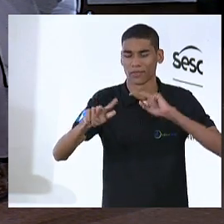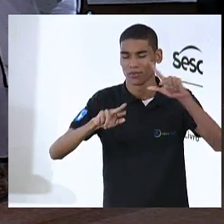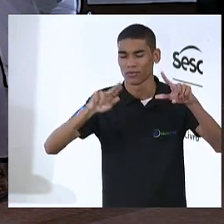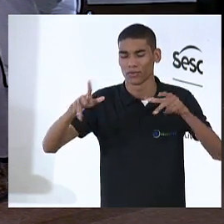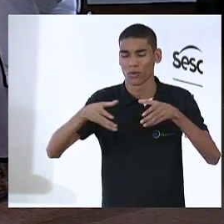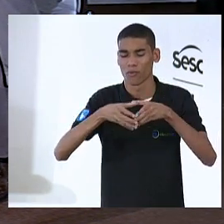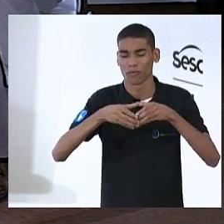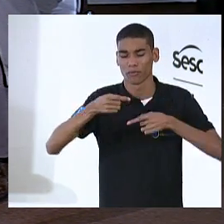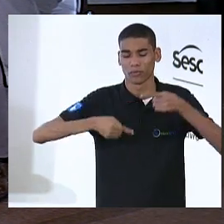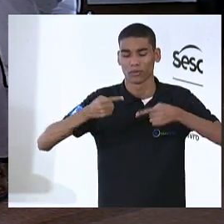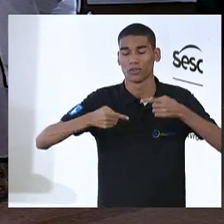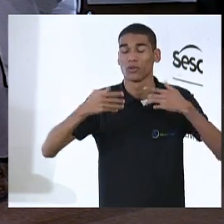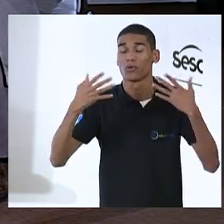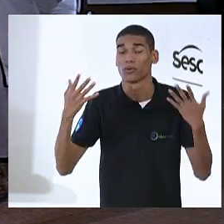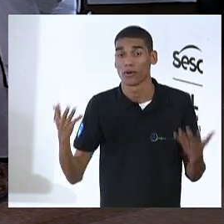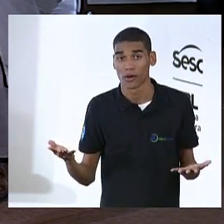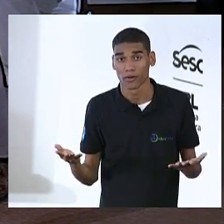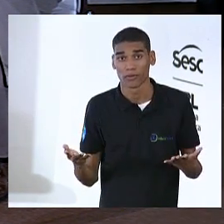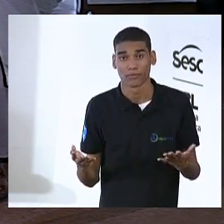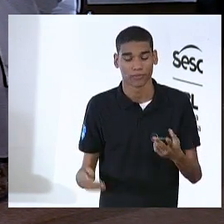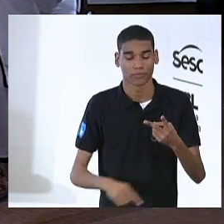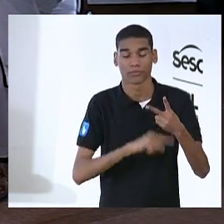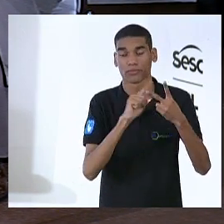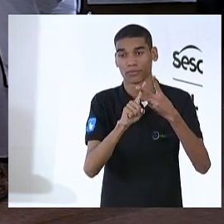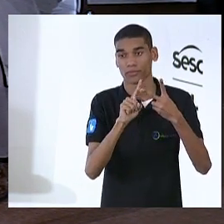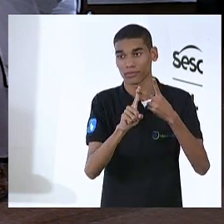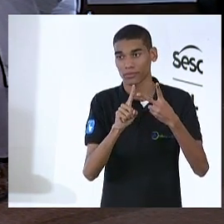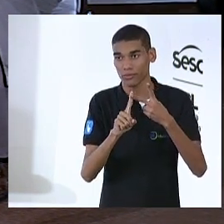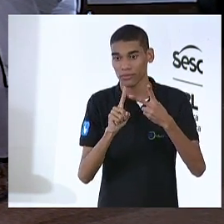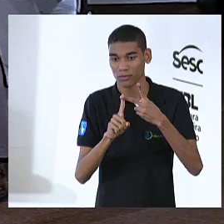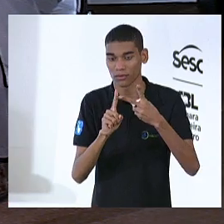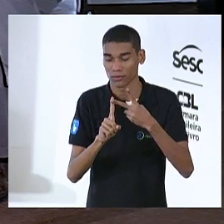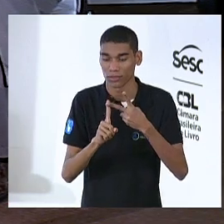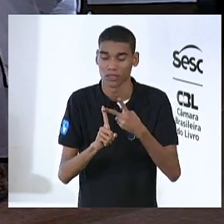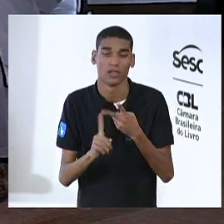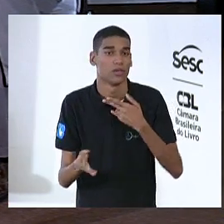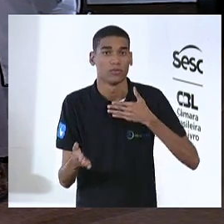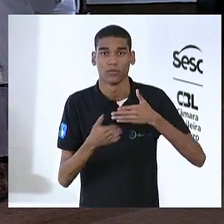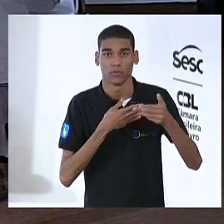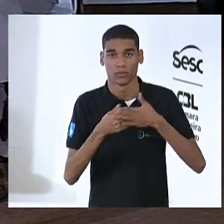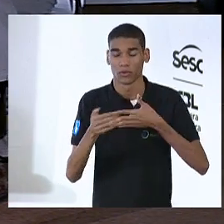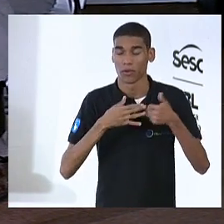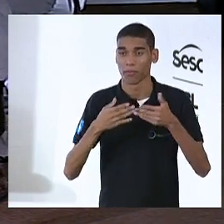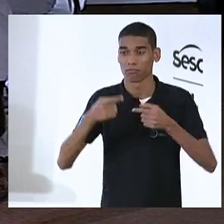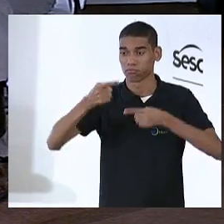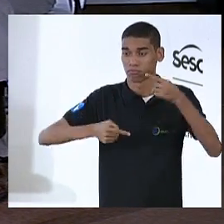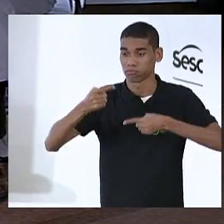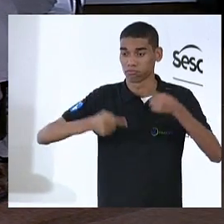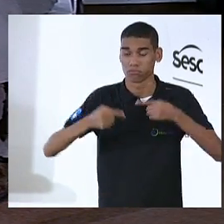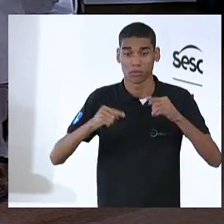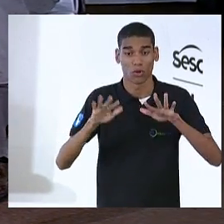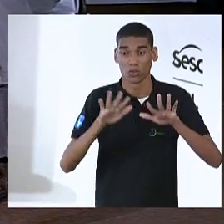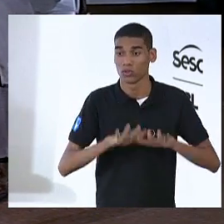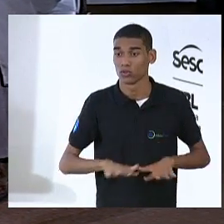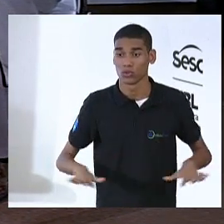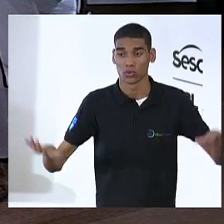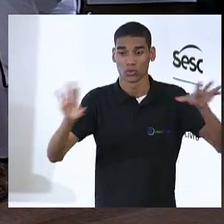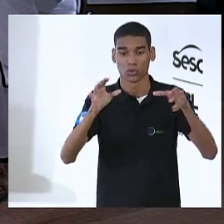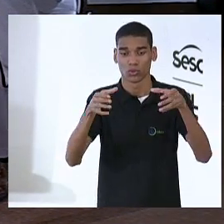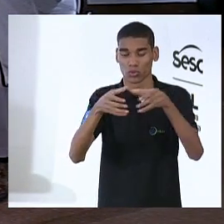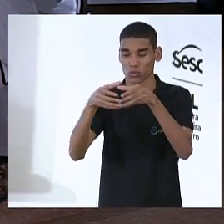partidos? Sabemos. A segunda coisa. Não importa qual seja o governo, todos esses partidos estão no